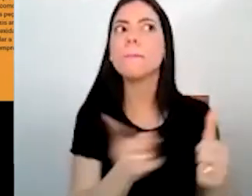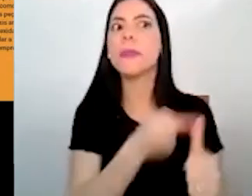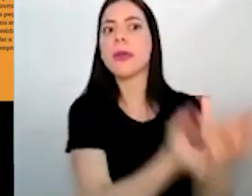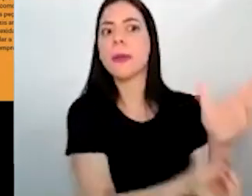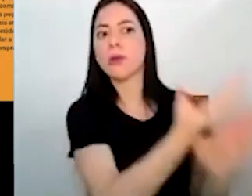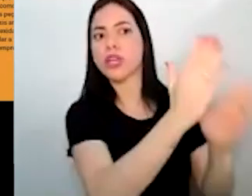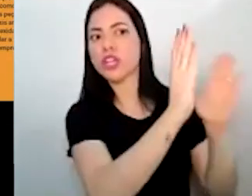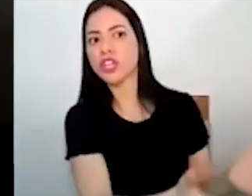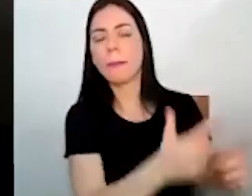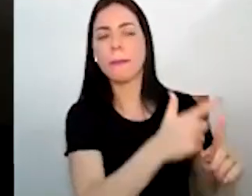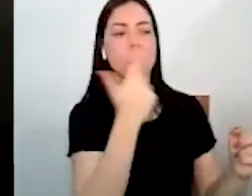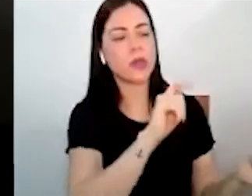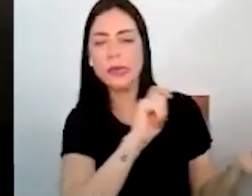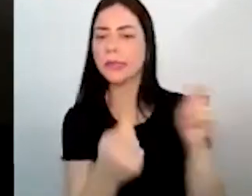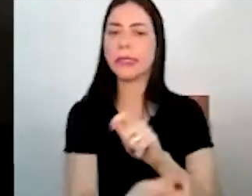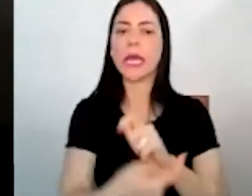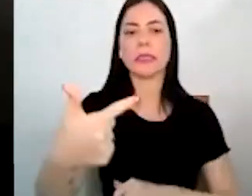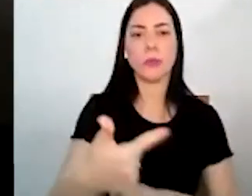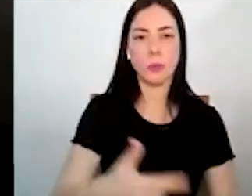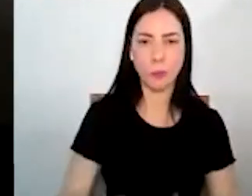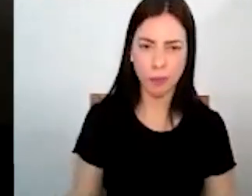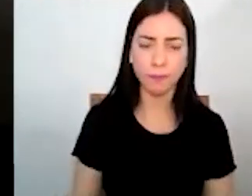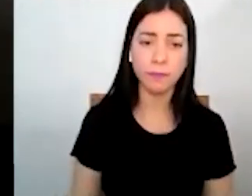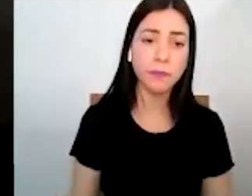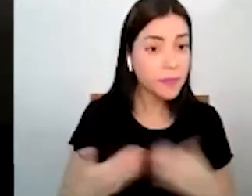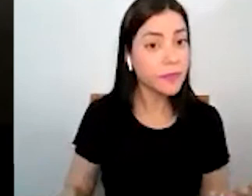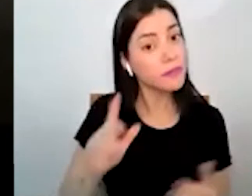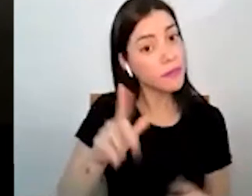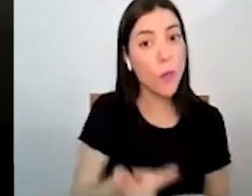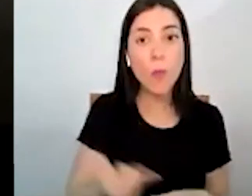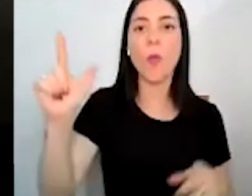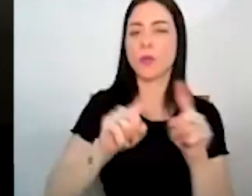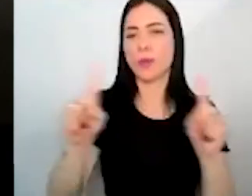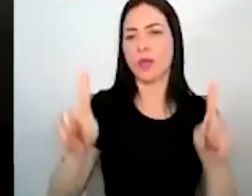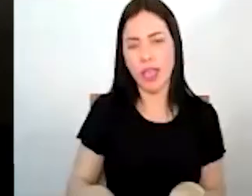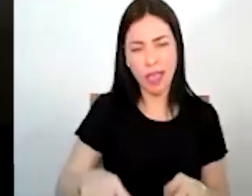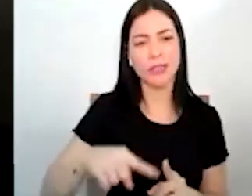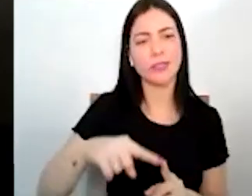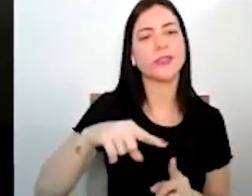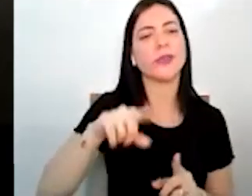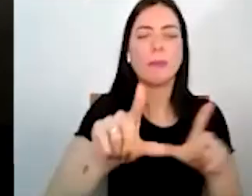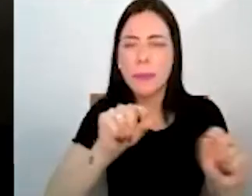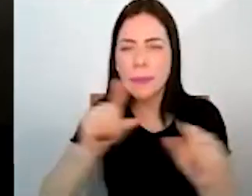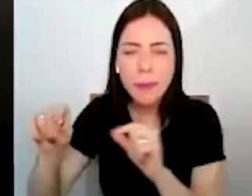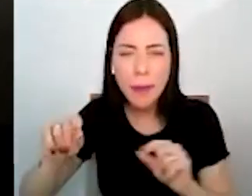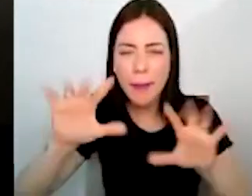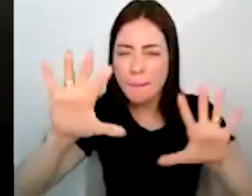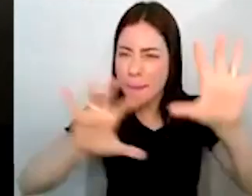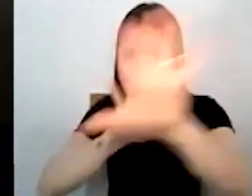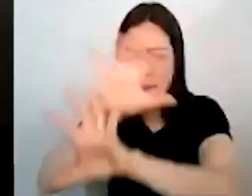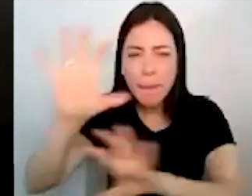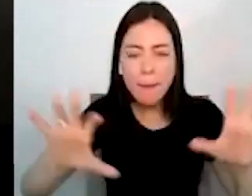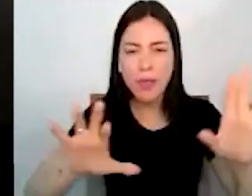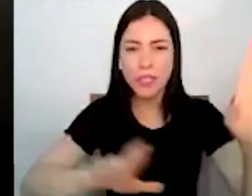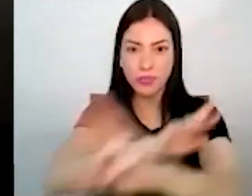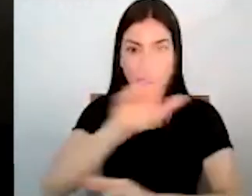mas desdobrar ela nessa segunda. E que também resultou num outro projeto expográfico super diferente, em que a gente